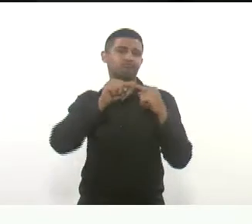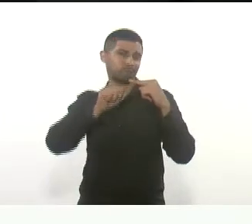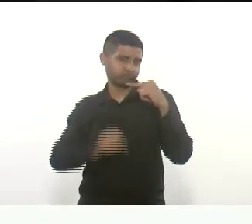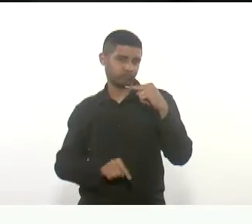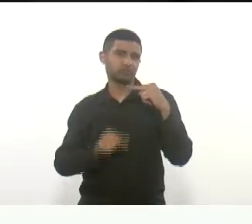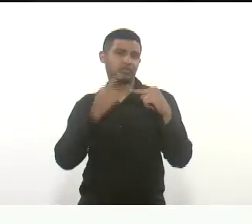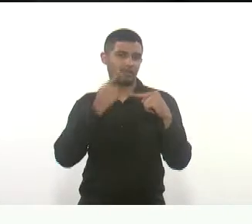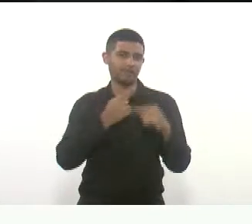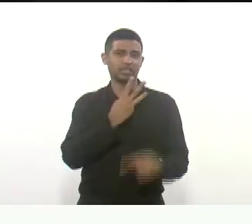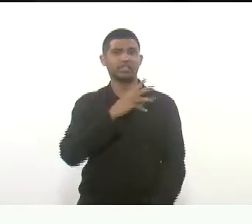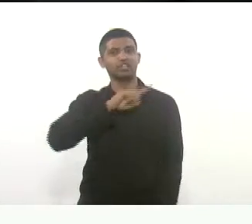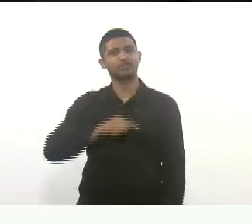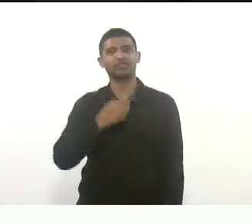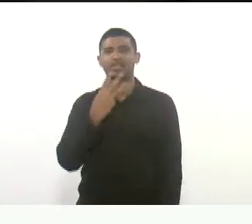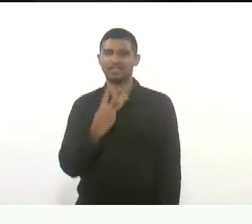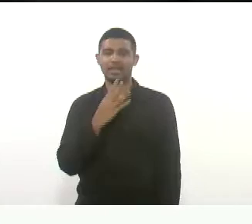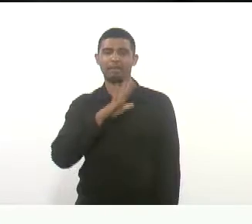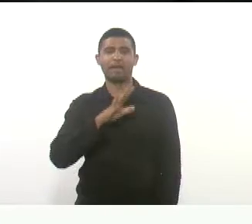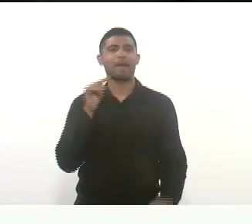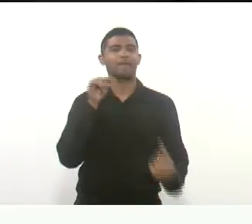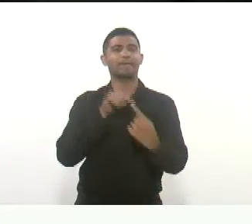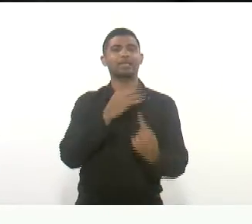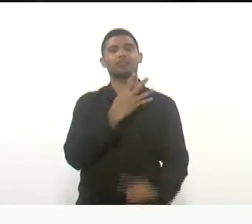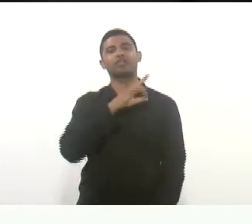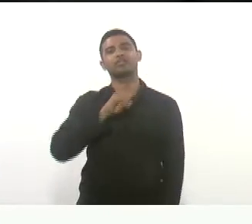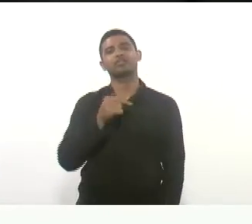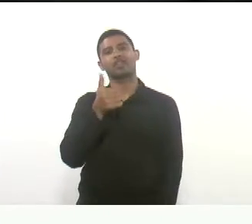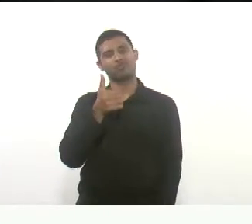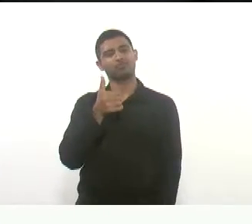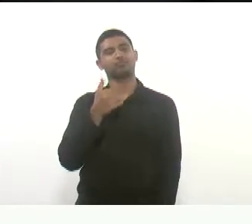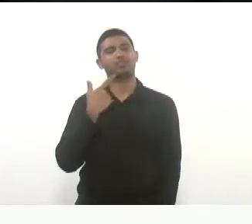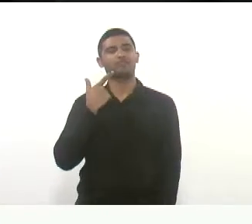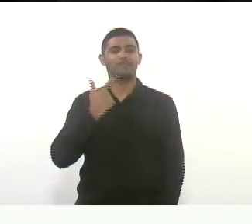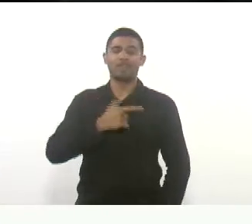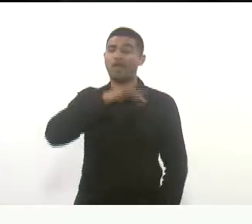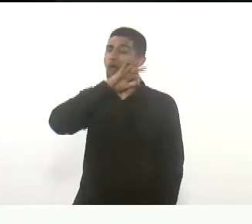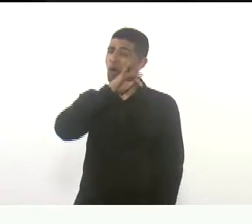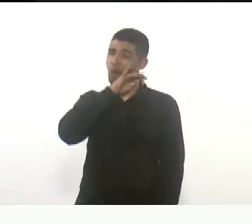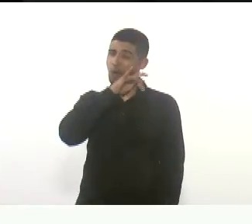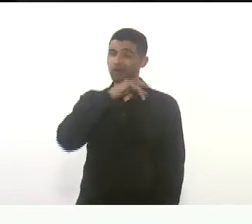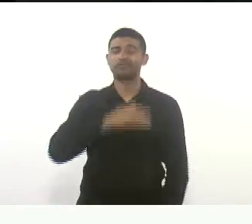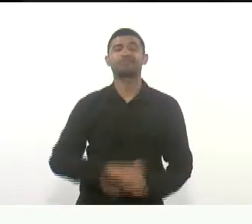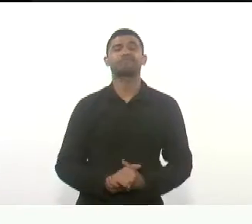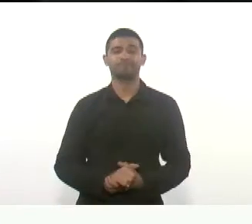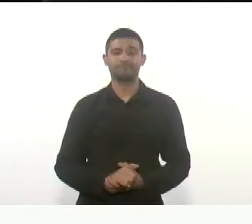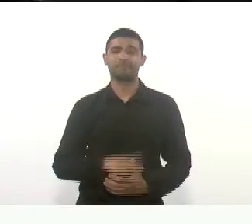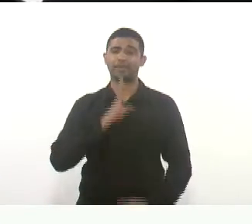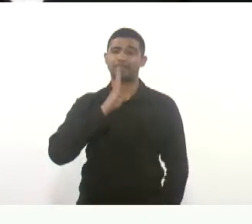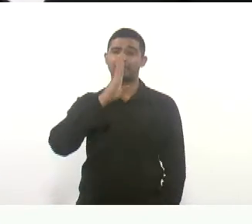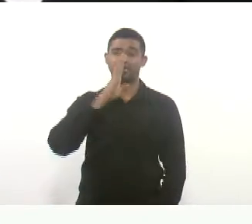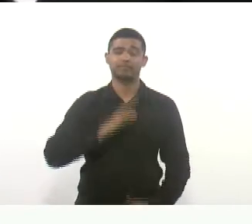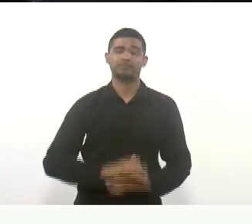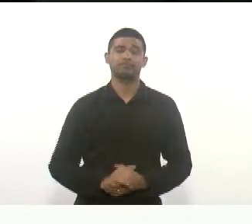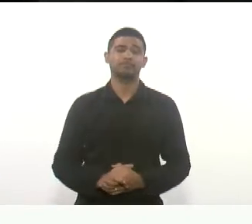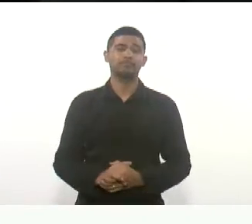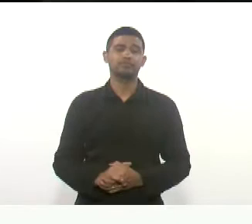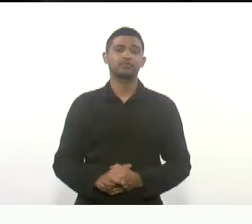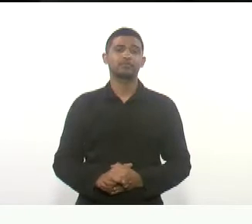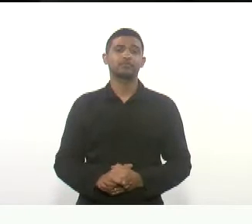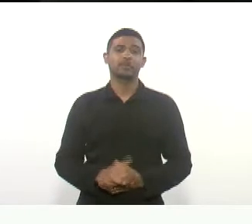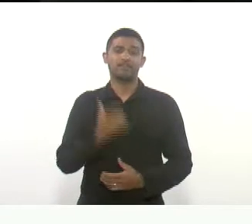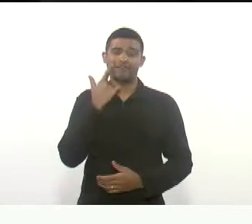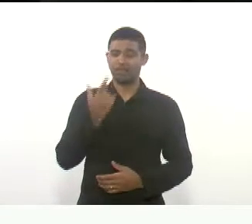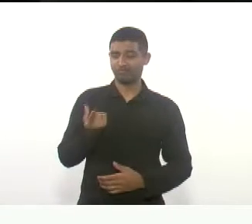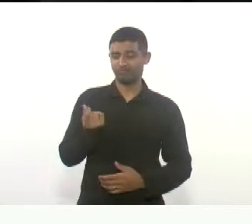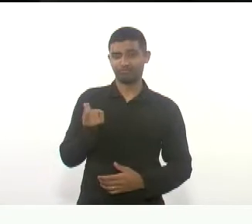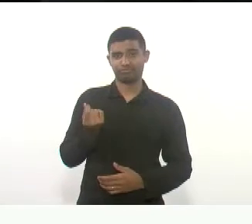3,3, a meta era 4,1. Ou seja, estamos mal, bastante mal, principalmente considerando a nossa renda,